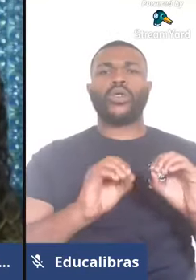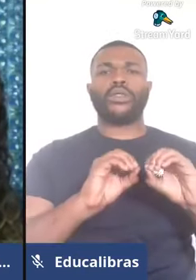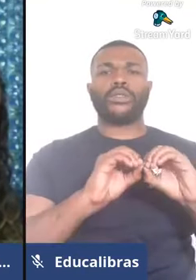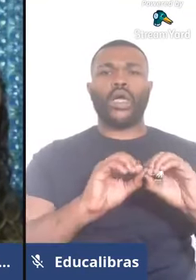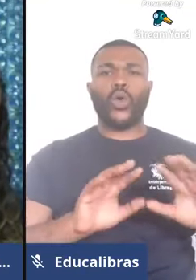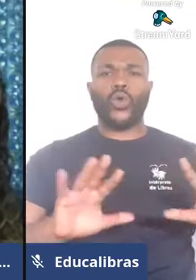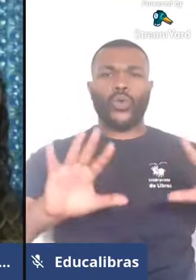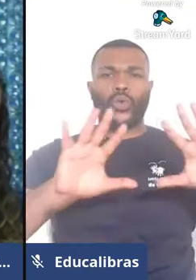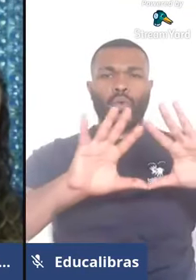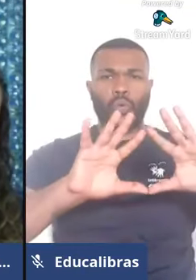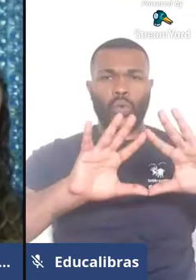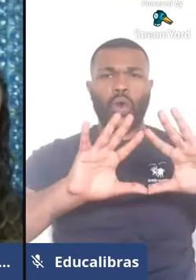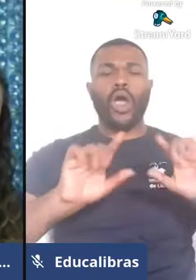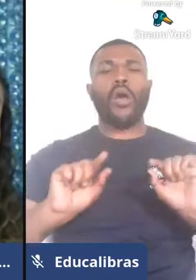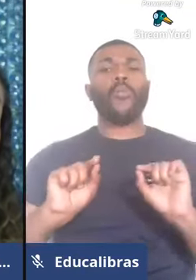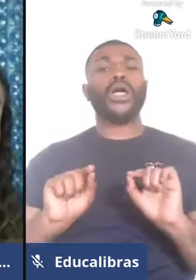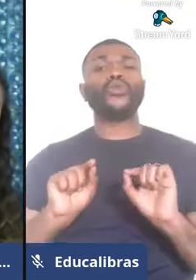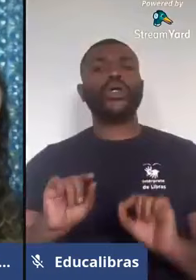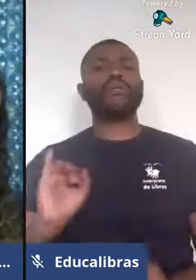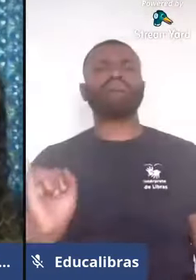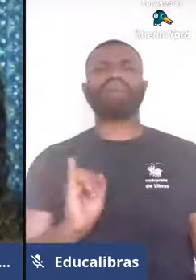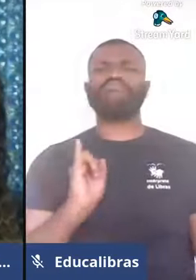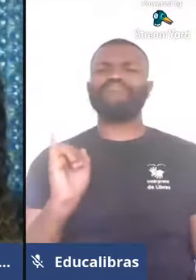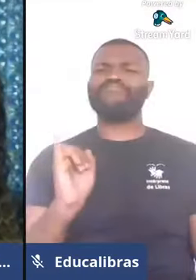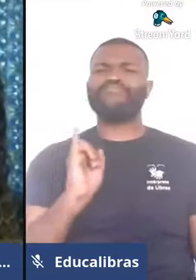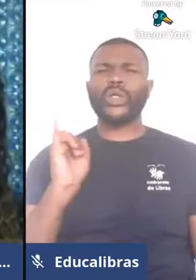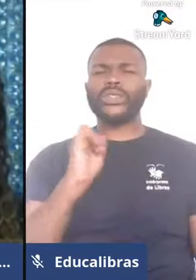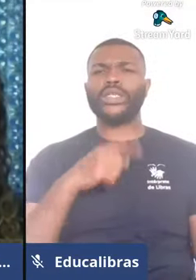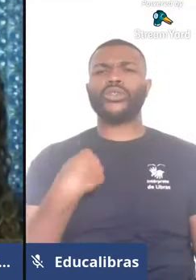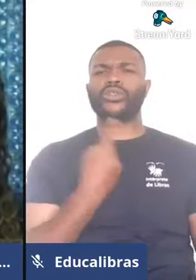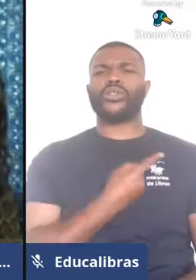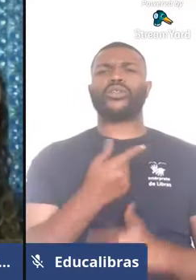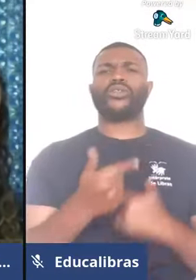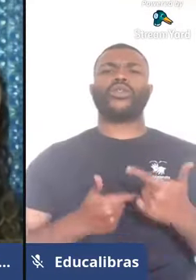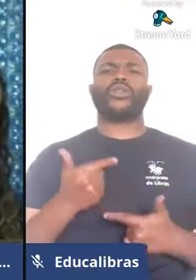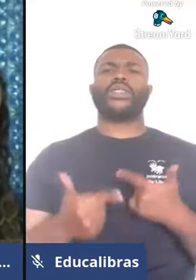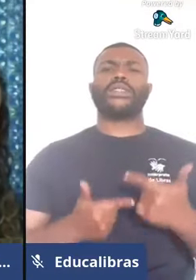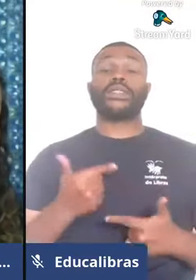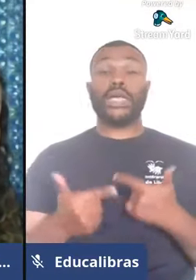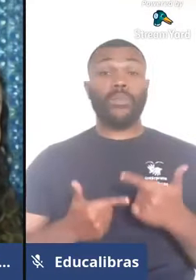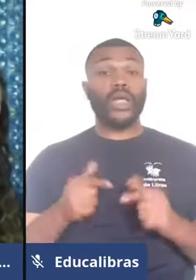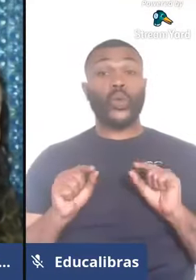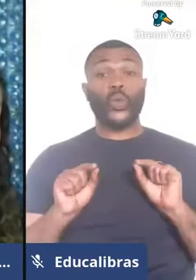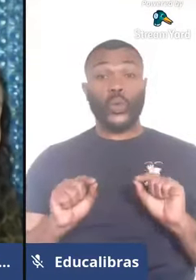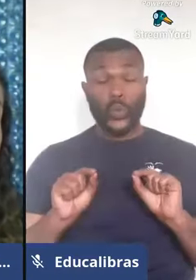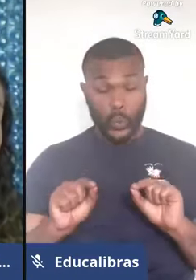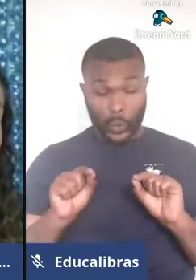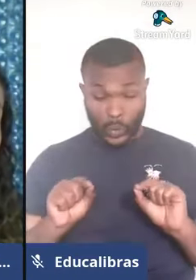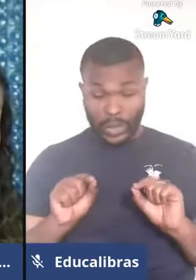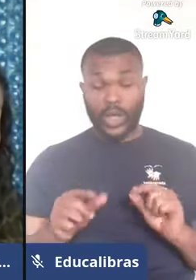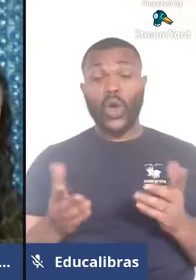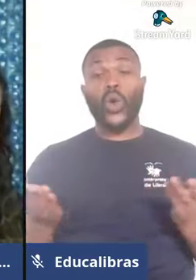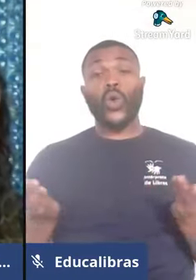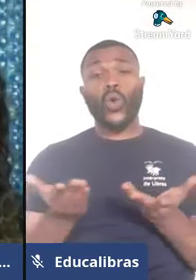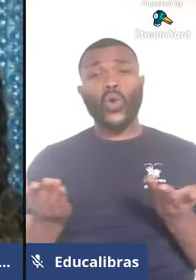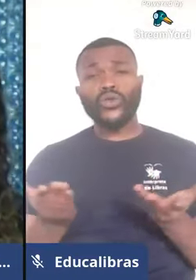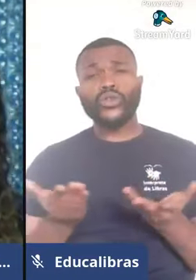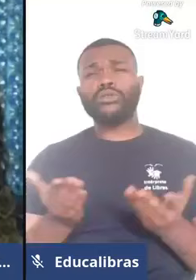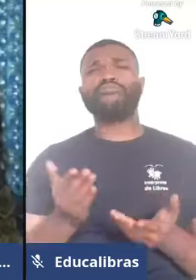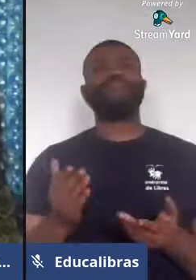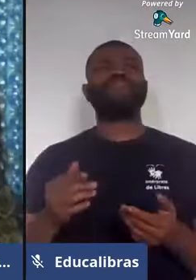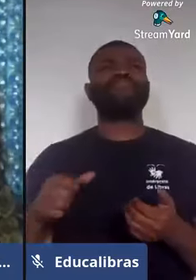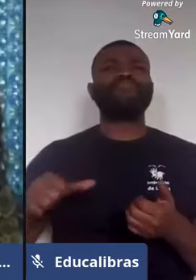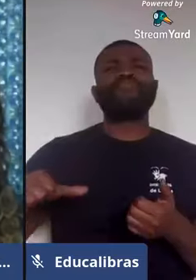convenção trouxe de muito fundamental para o nosso trabalho foi a mudança, que eu acho que hoje é o mais importante de tudo até